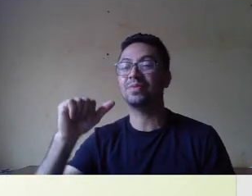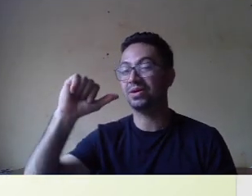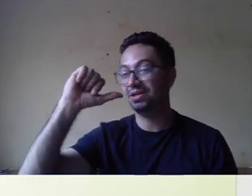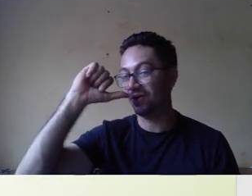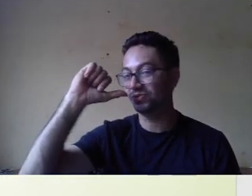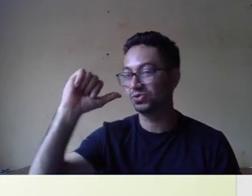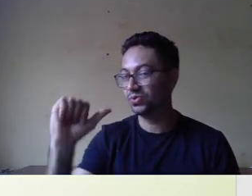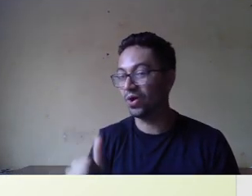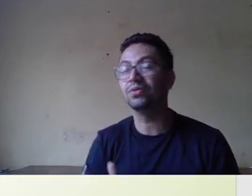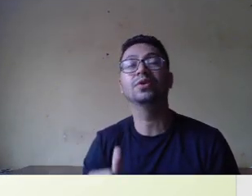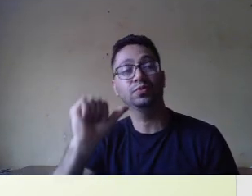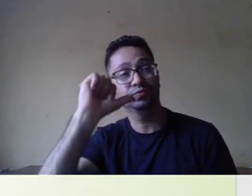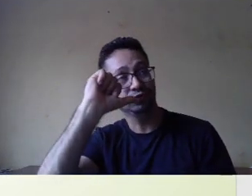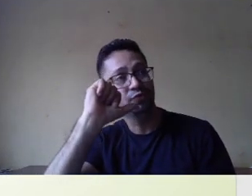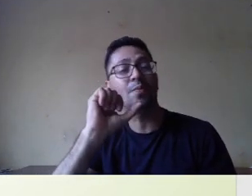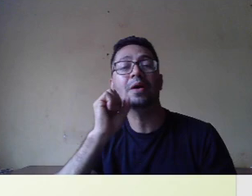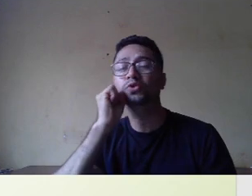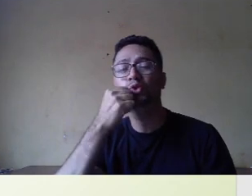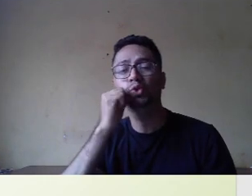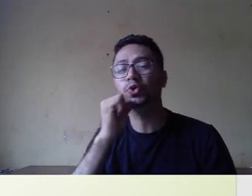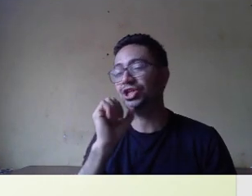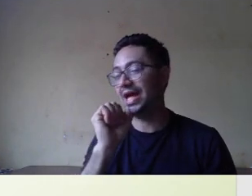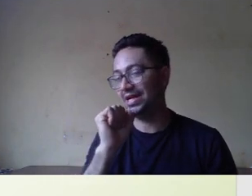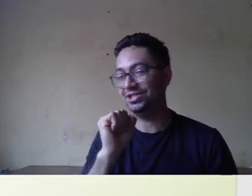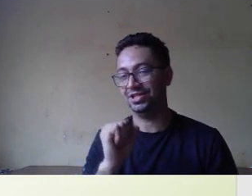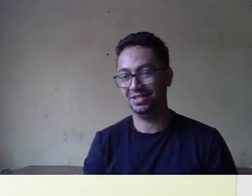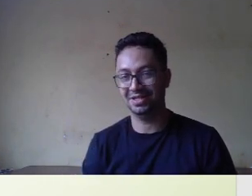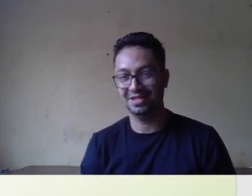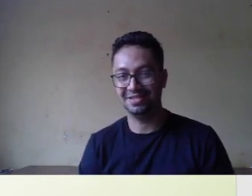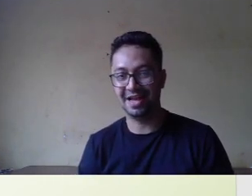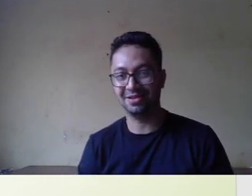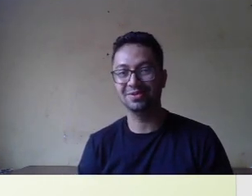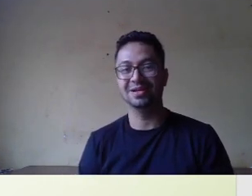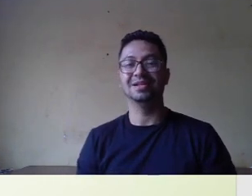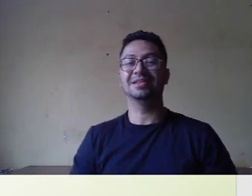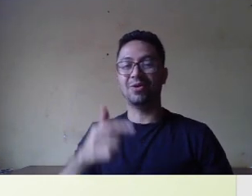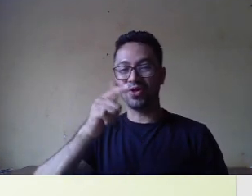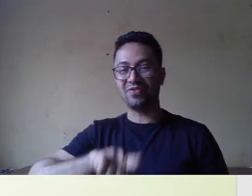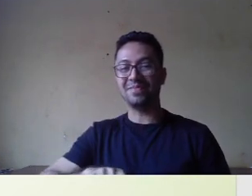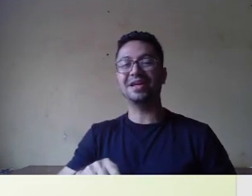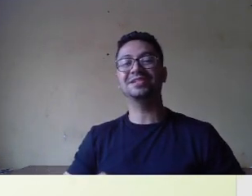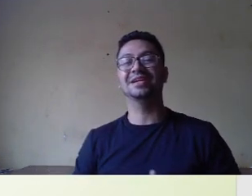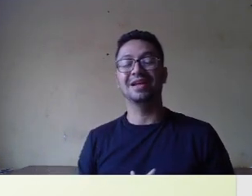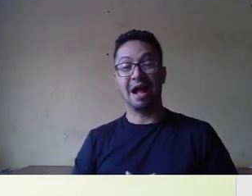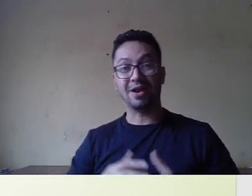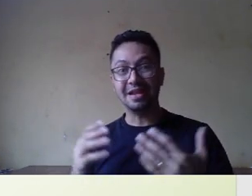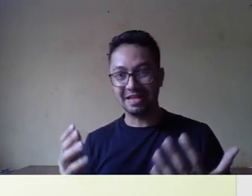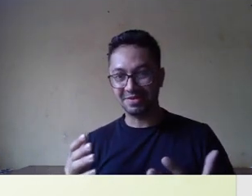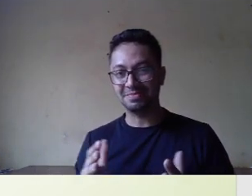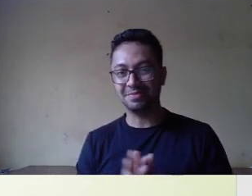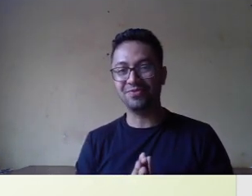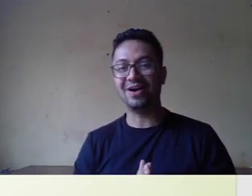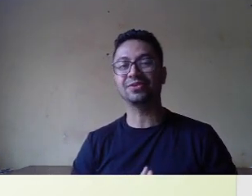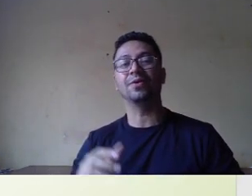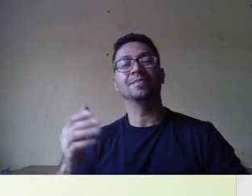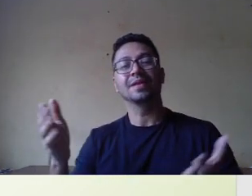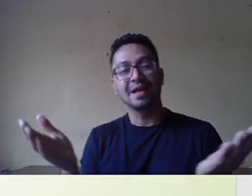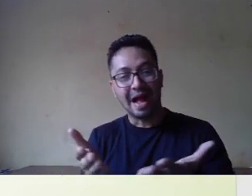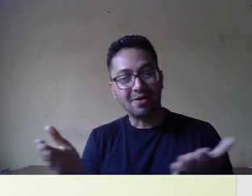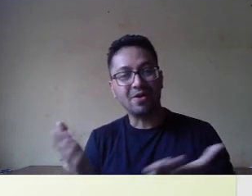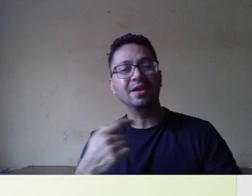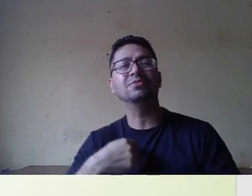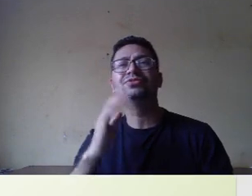e vou tomar aqui, ó, um suco, ó. Eu tomar um suco de laranja, certo? Então, novamente, agora Libras mesmo, de fato,